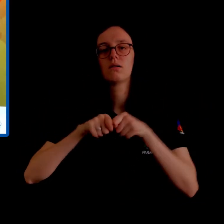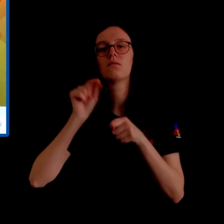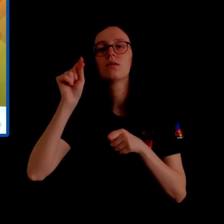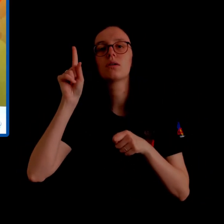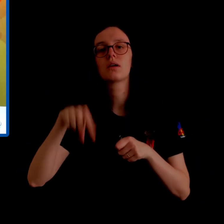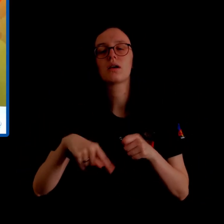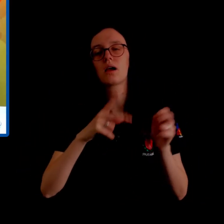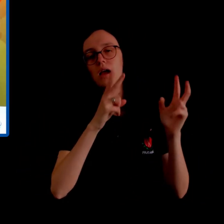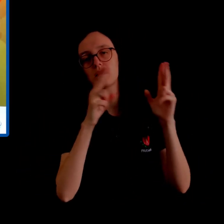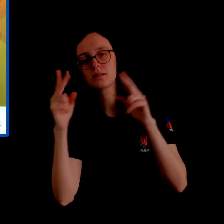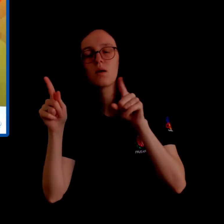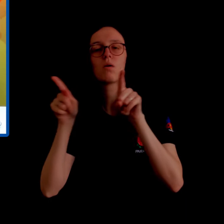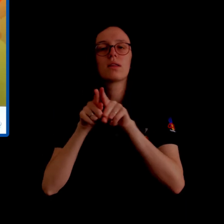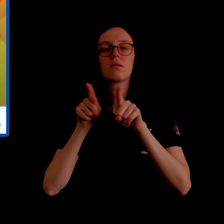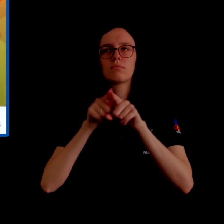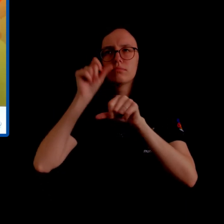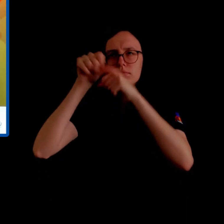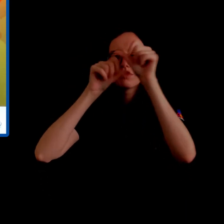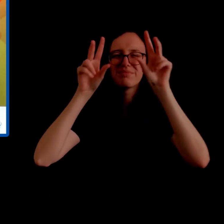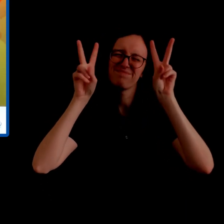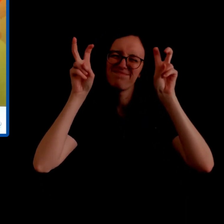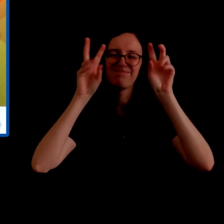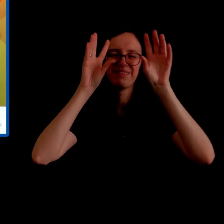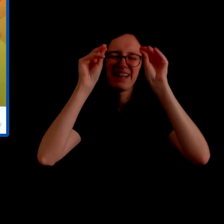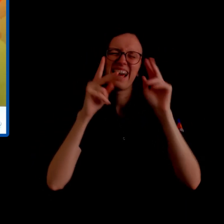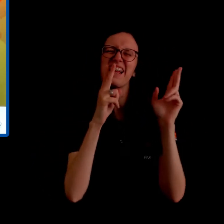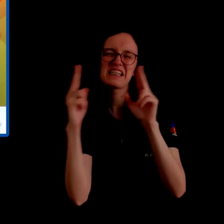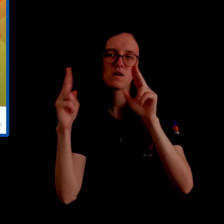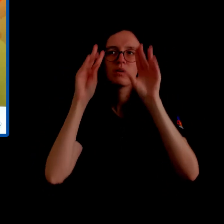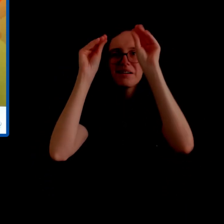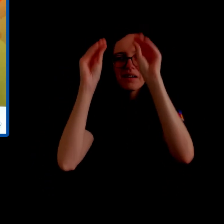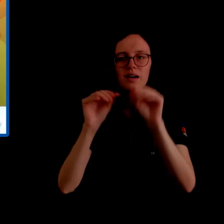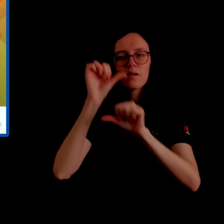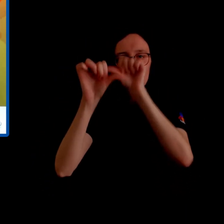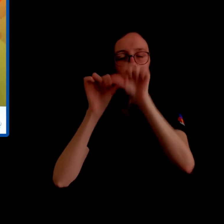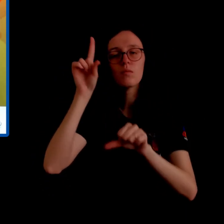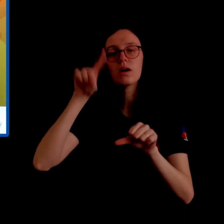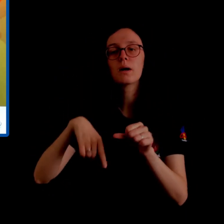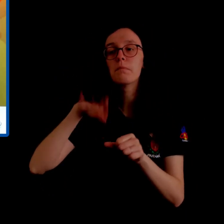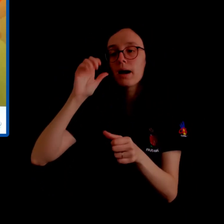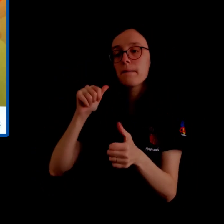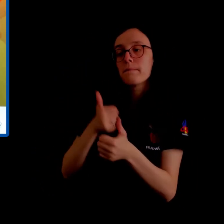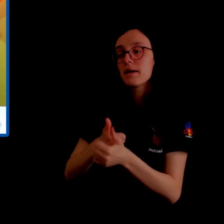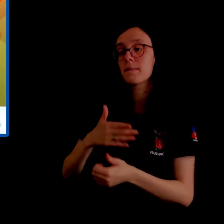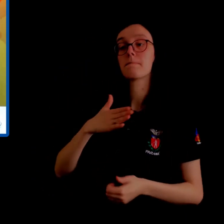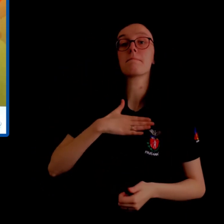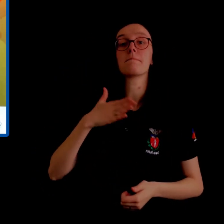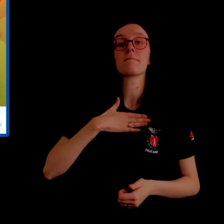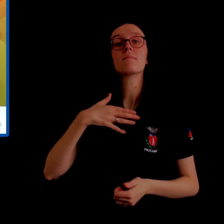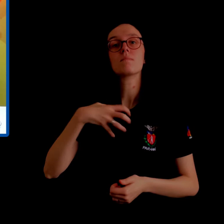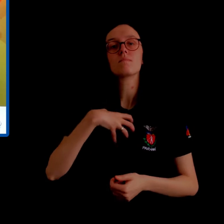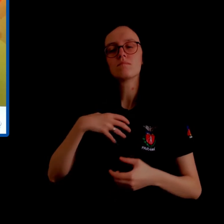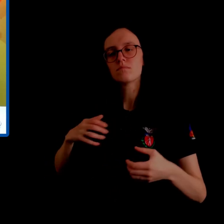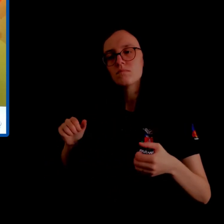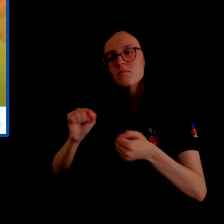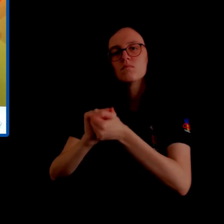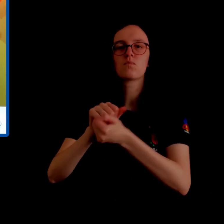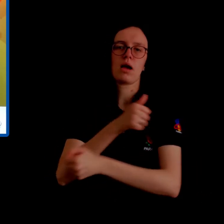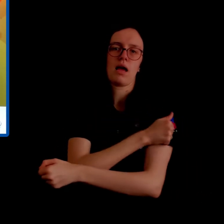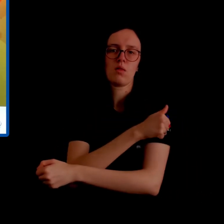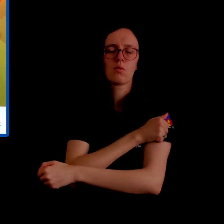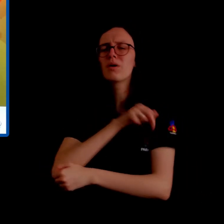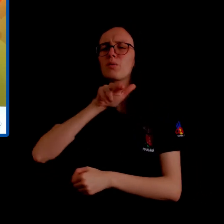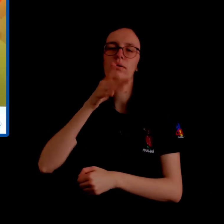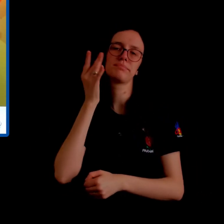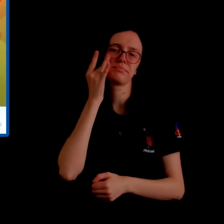edição e deixar isso cada vez mais próximo da sua ação junto aos alunos, que hoje não é